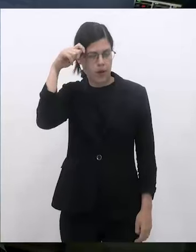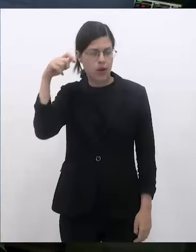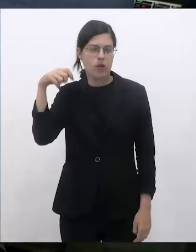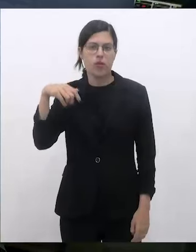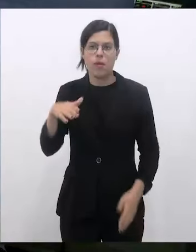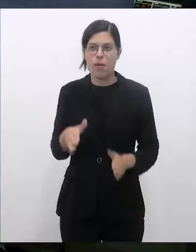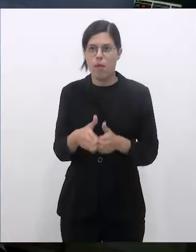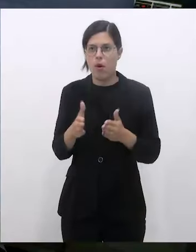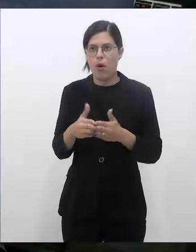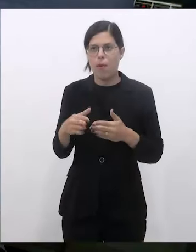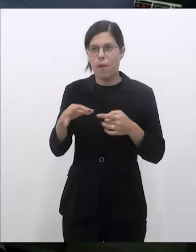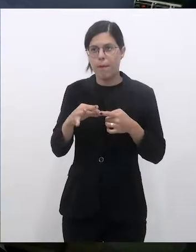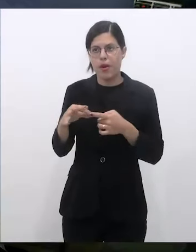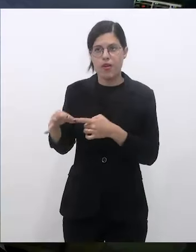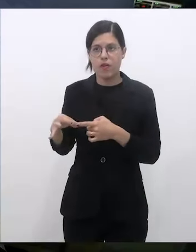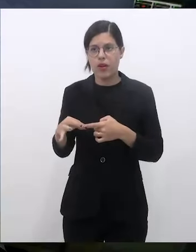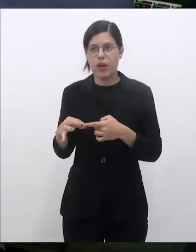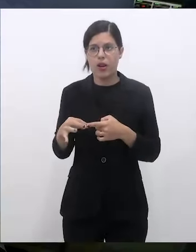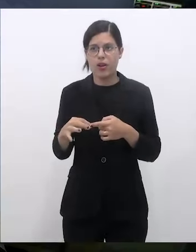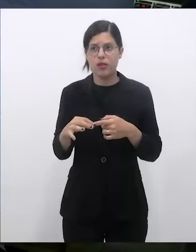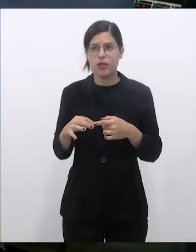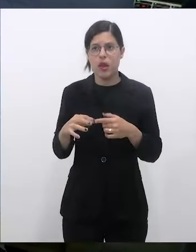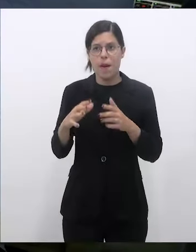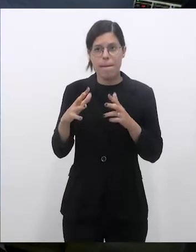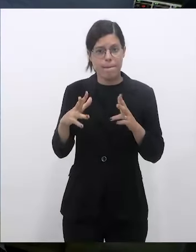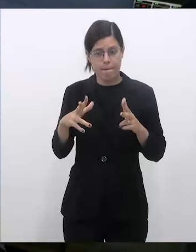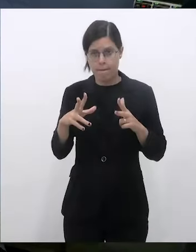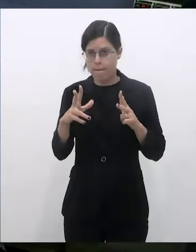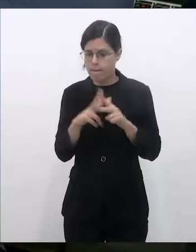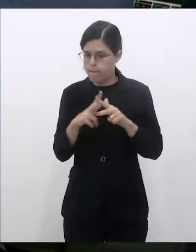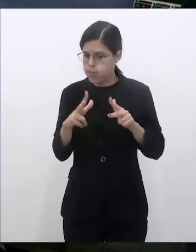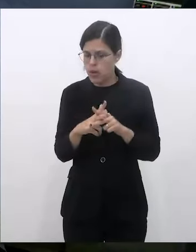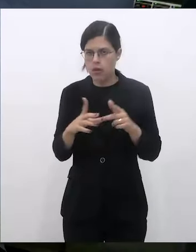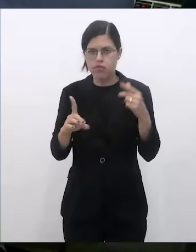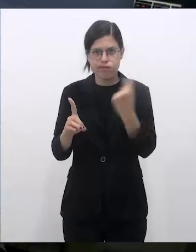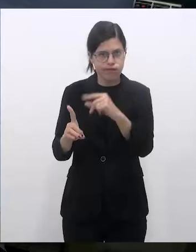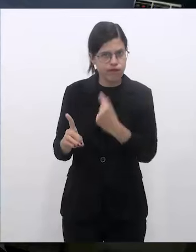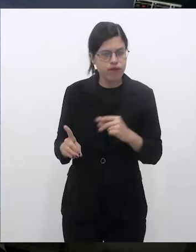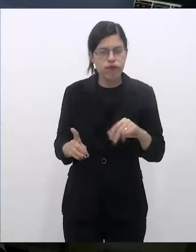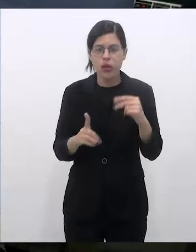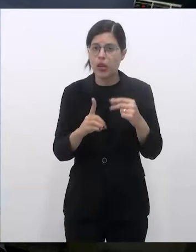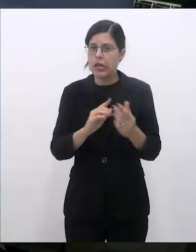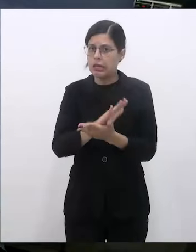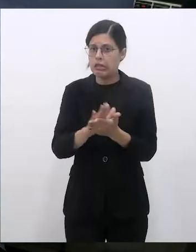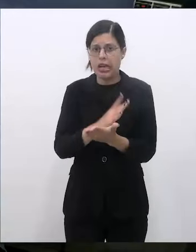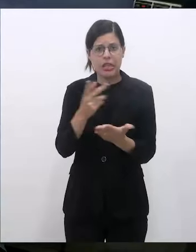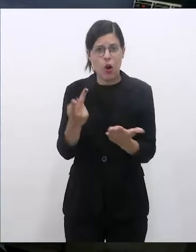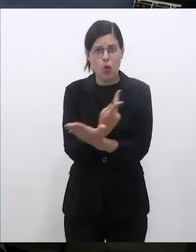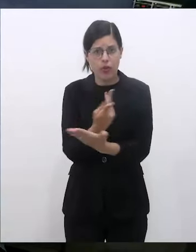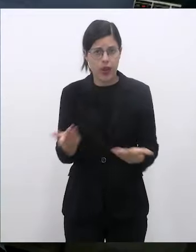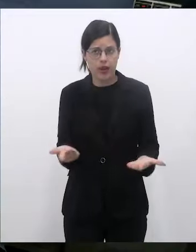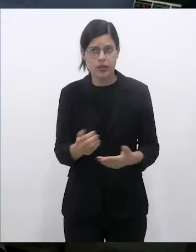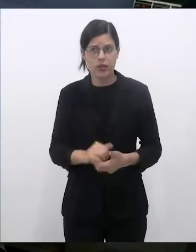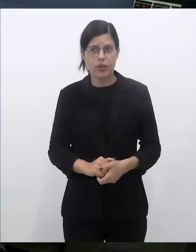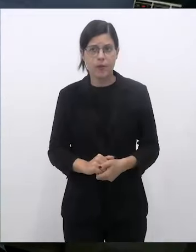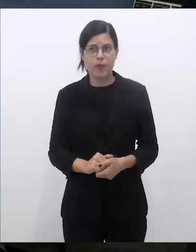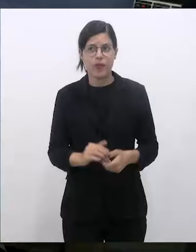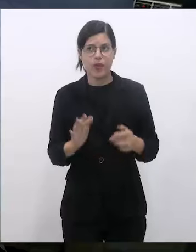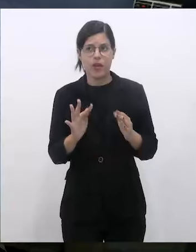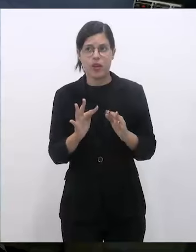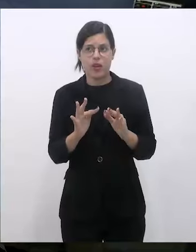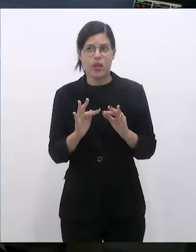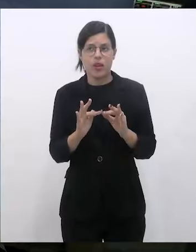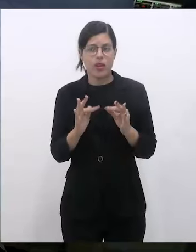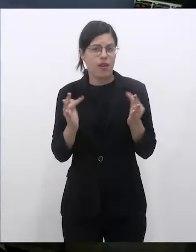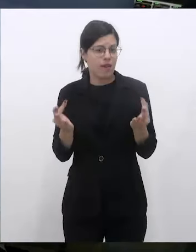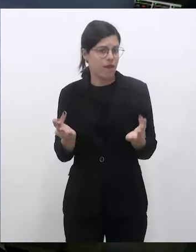preta, pobre, periférica, pobre, ela está entrando na porrada e está continuando entrando na porrada e nada está acontecendo. É isso. E a família faz